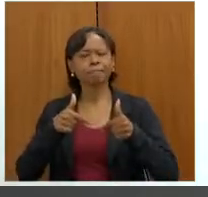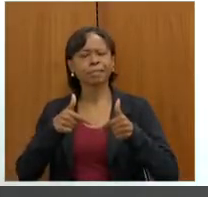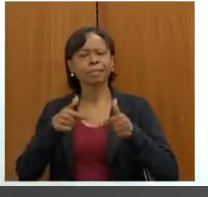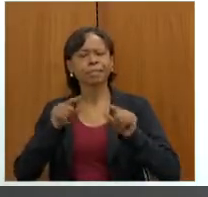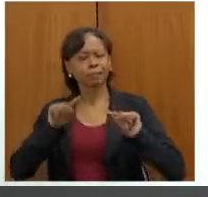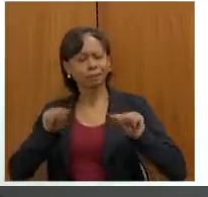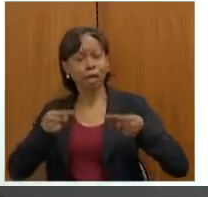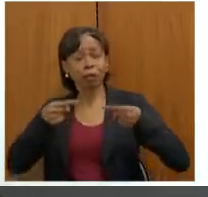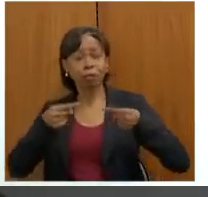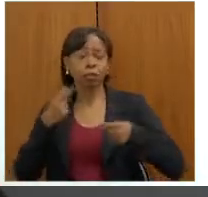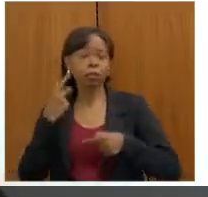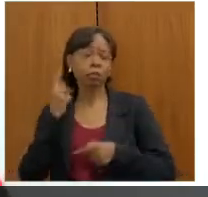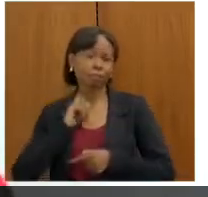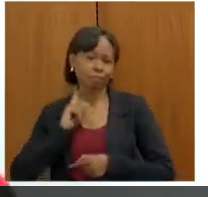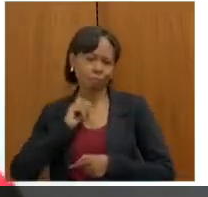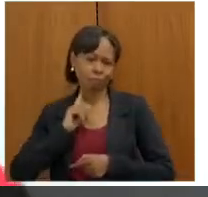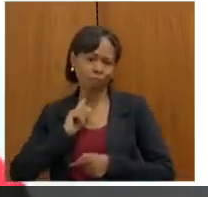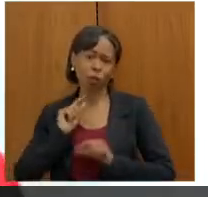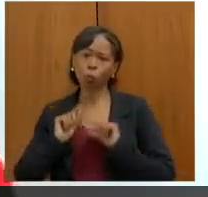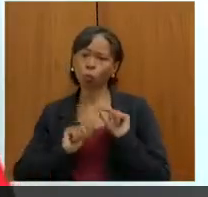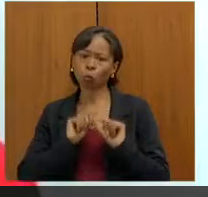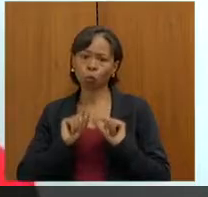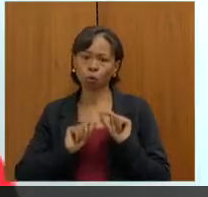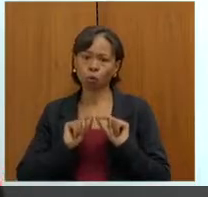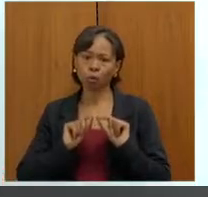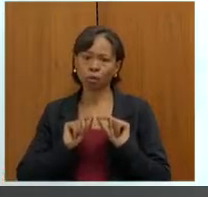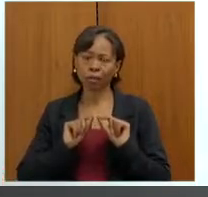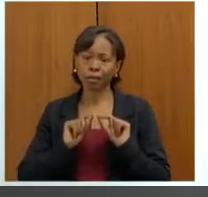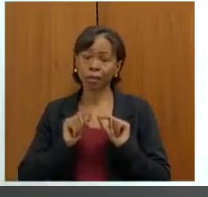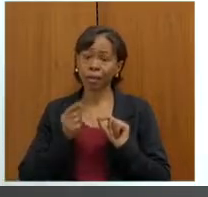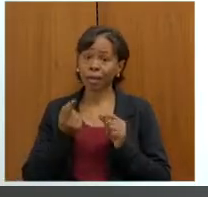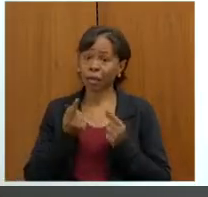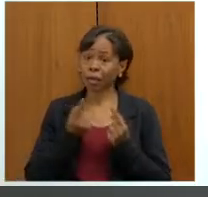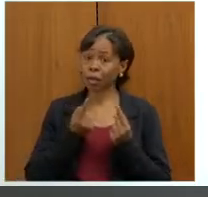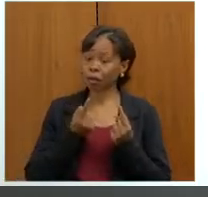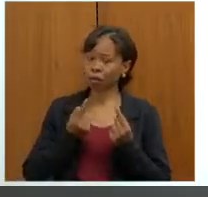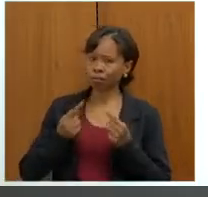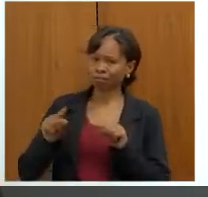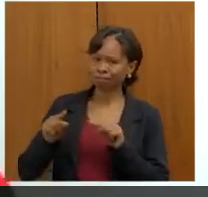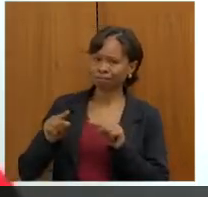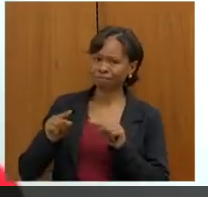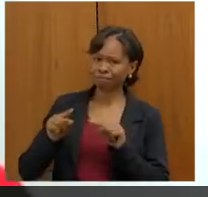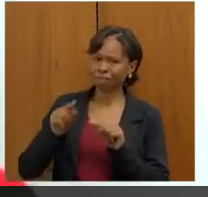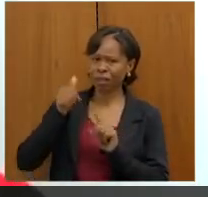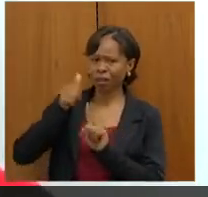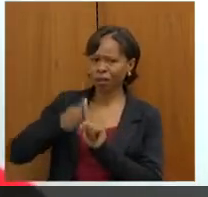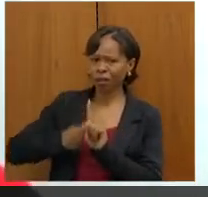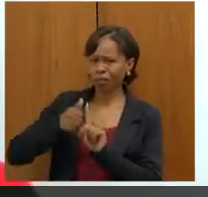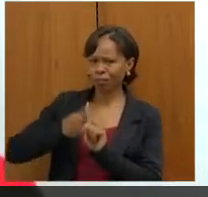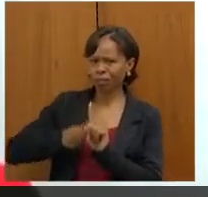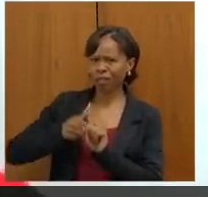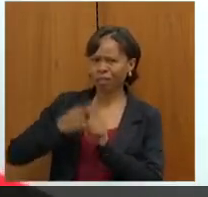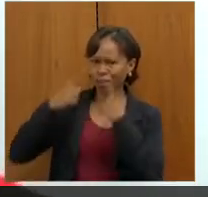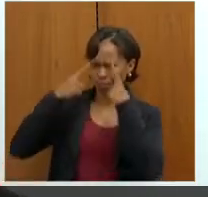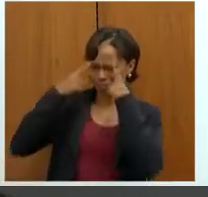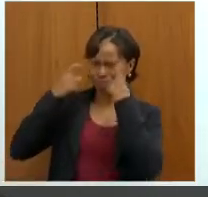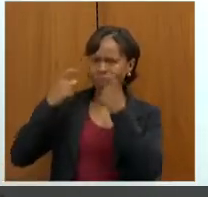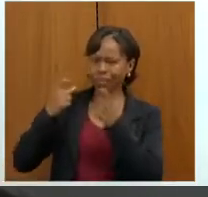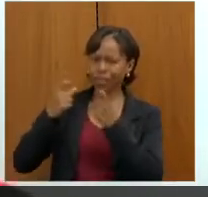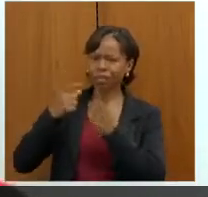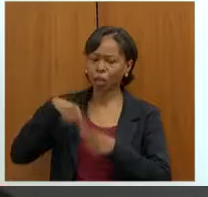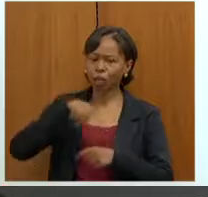que é do fim da violência contra as mulheres em eu tô vendo aqui da rede lá de Diamantina Ellen Doutora